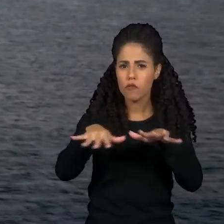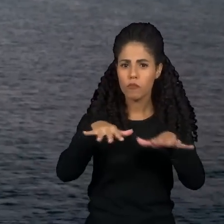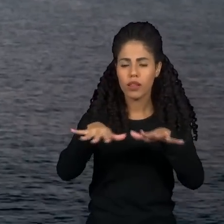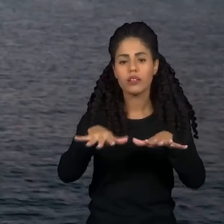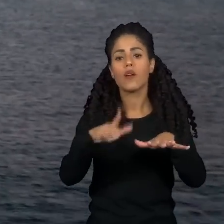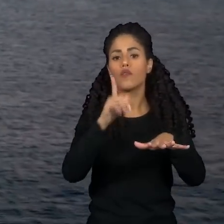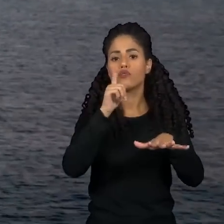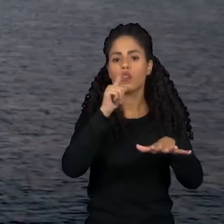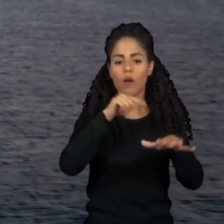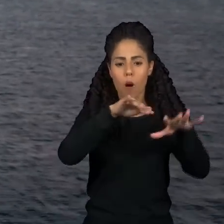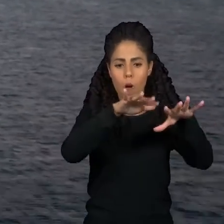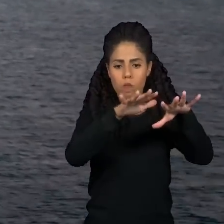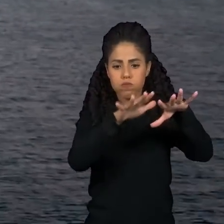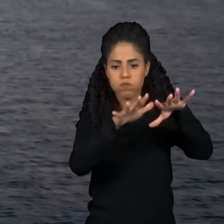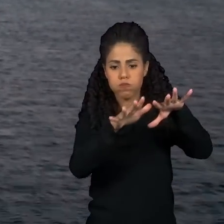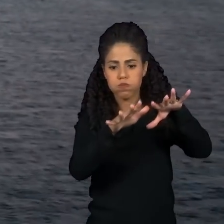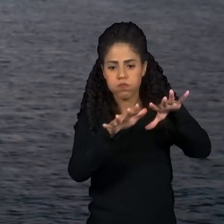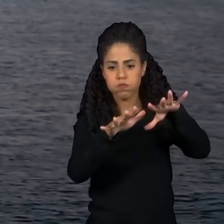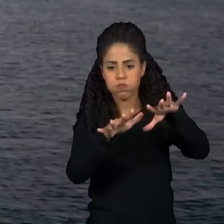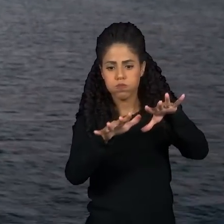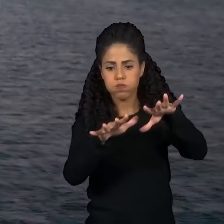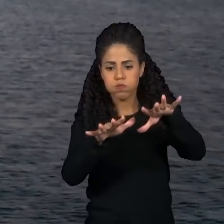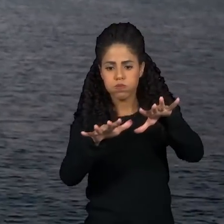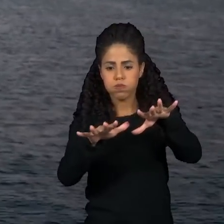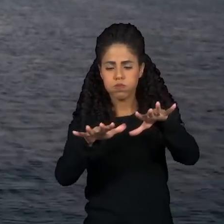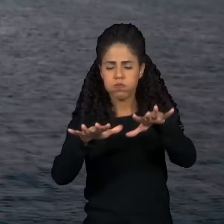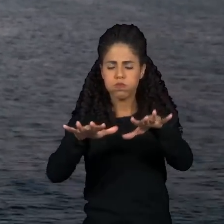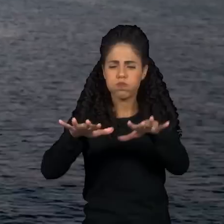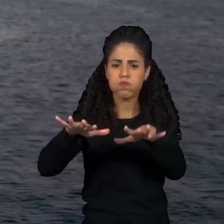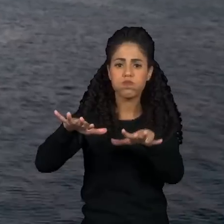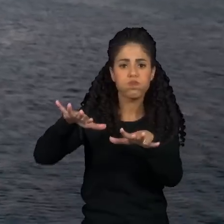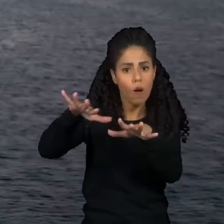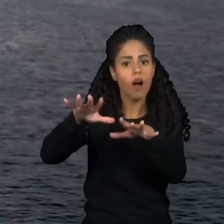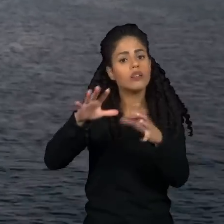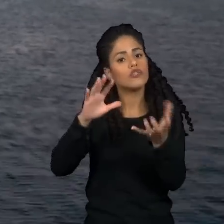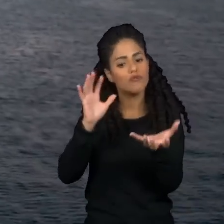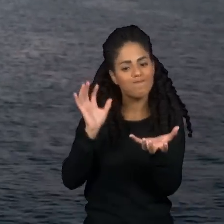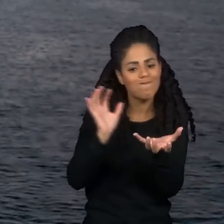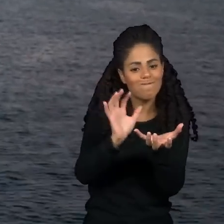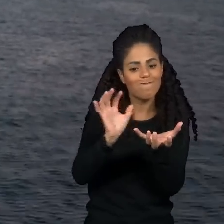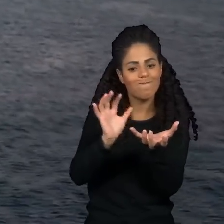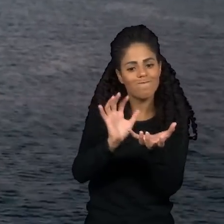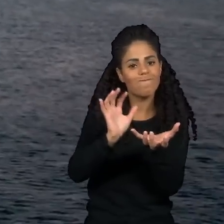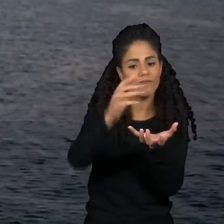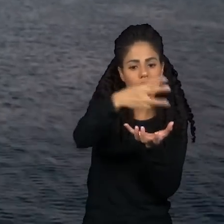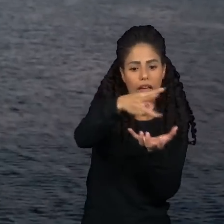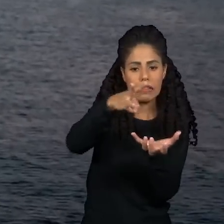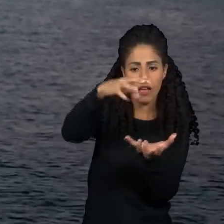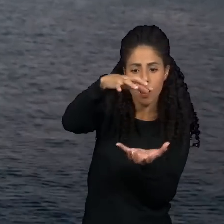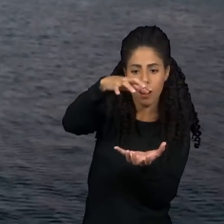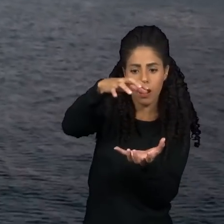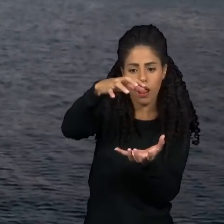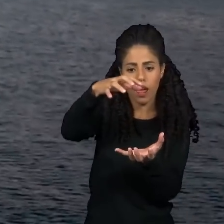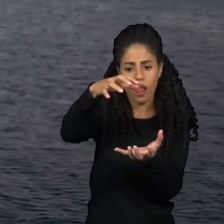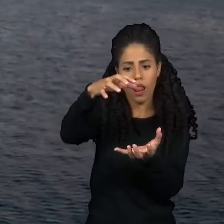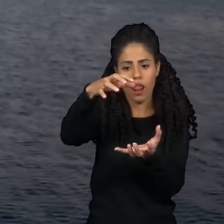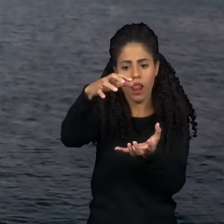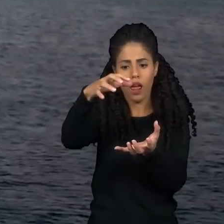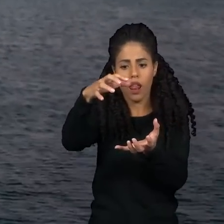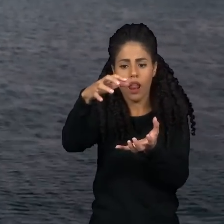água dos continentes para o oceano, você tem uma transferência de massa e isso vai afetar a inclinação do eixo.